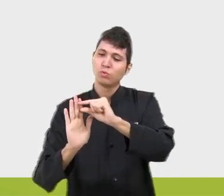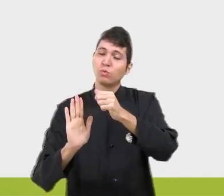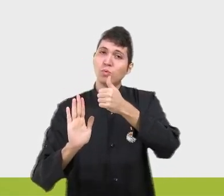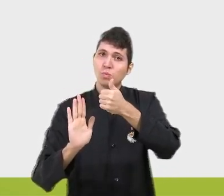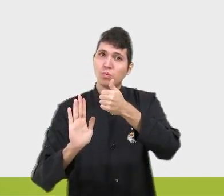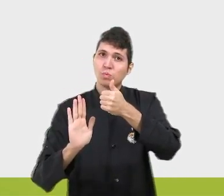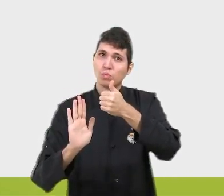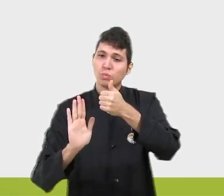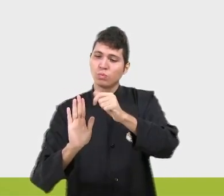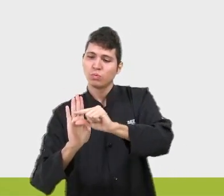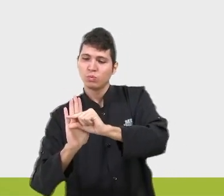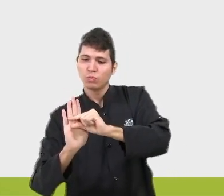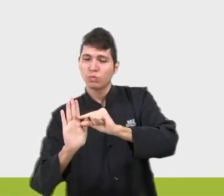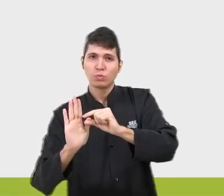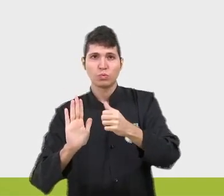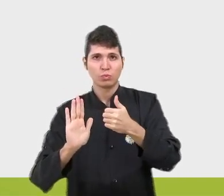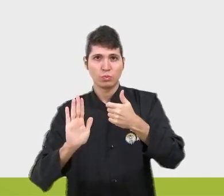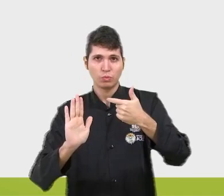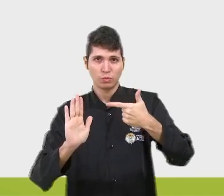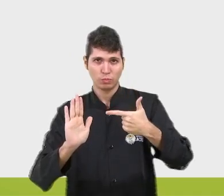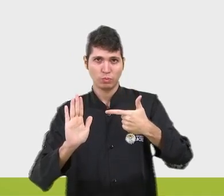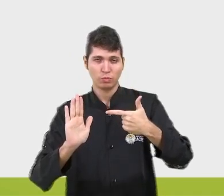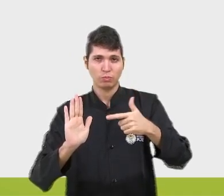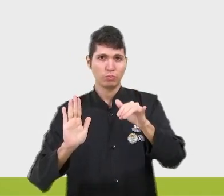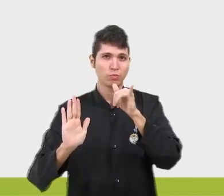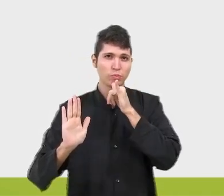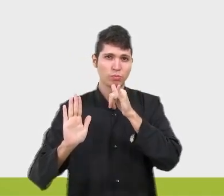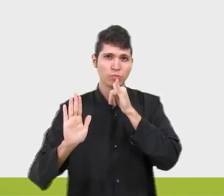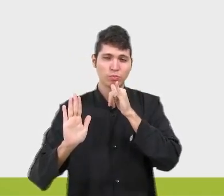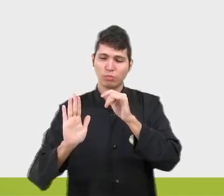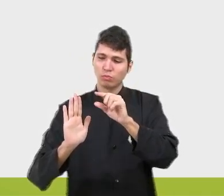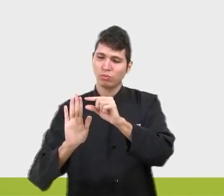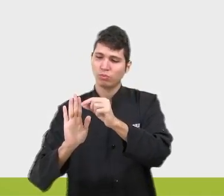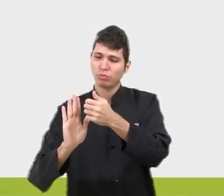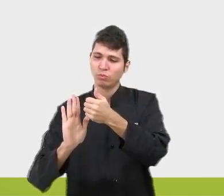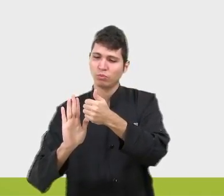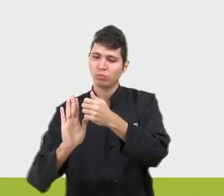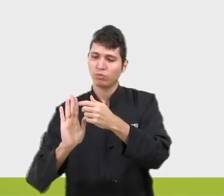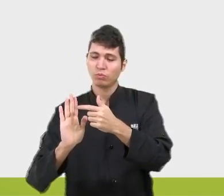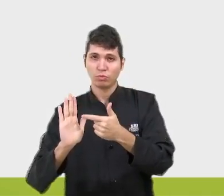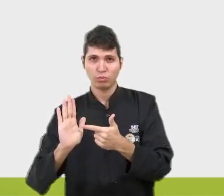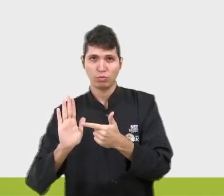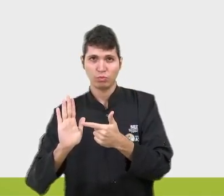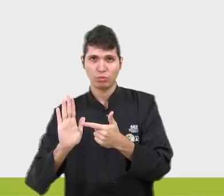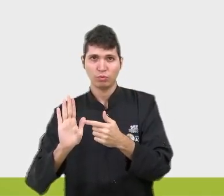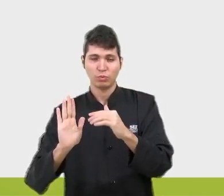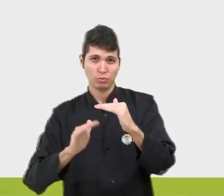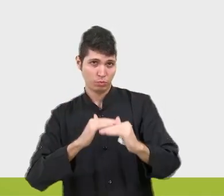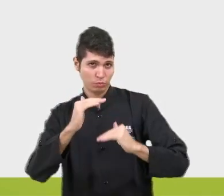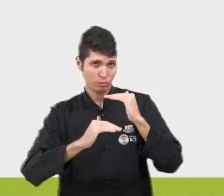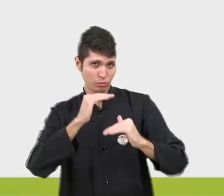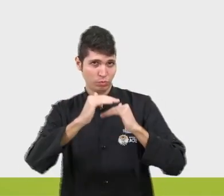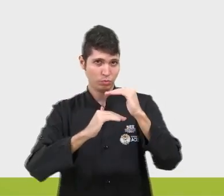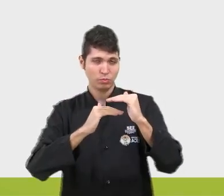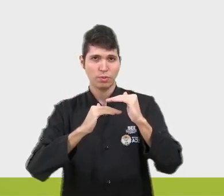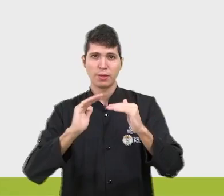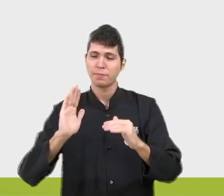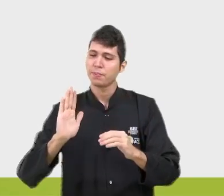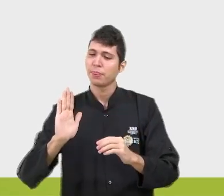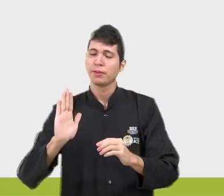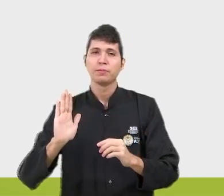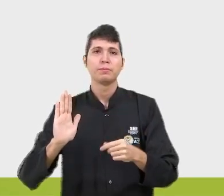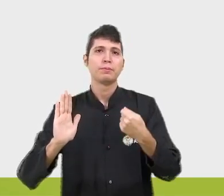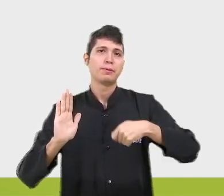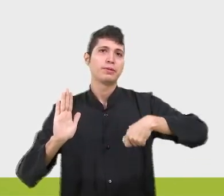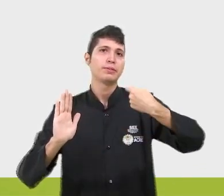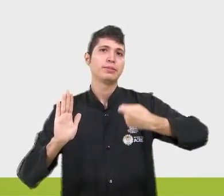1 e o parágrafo 2, o exemplo, D1 e D2, seu desenvolvimento 1 e seu desenvolvimento 2. Ele tem que